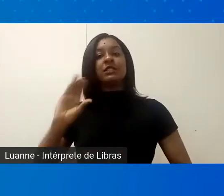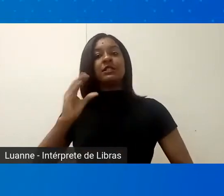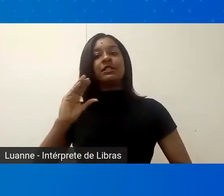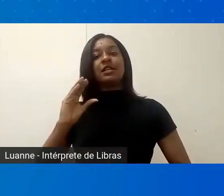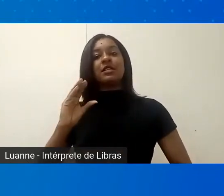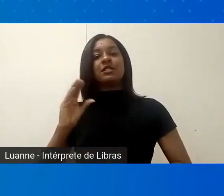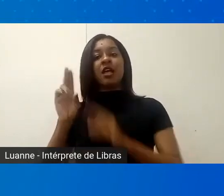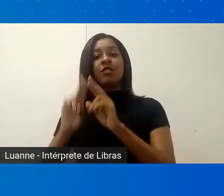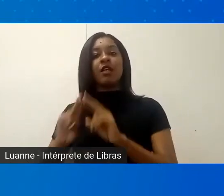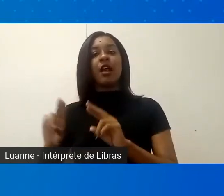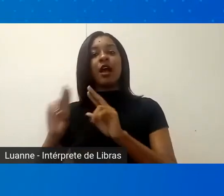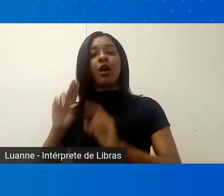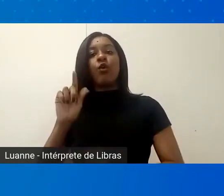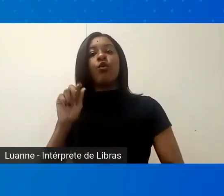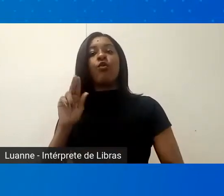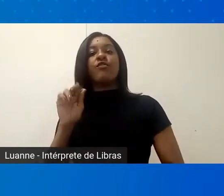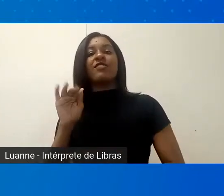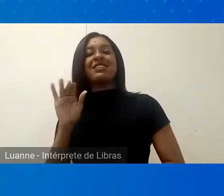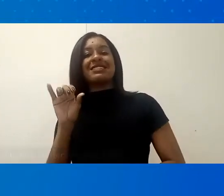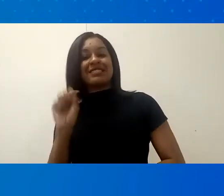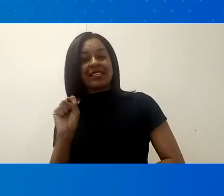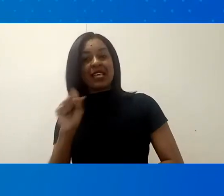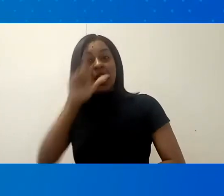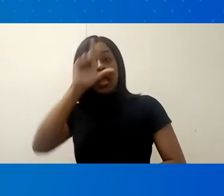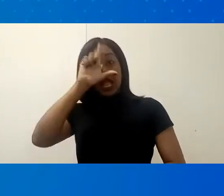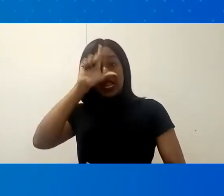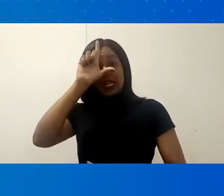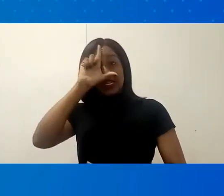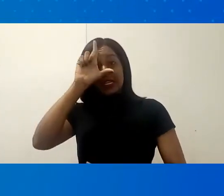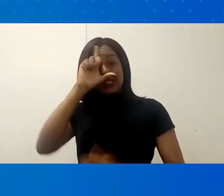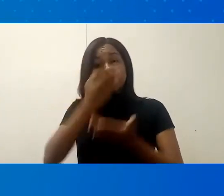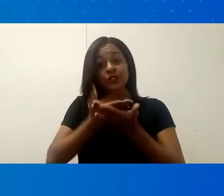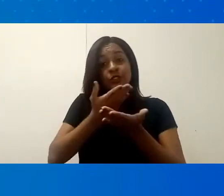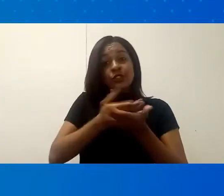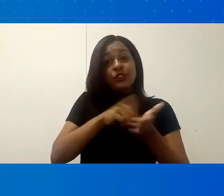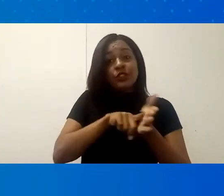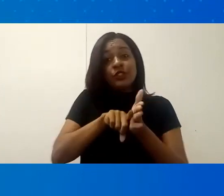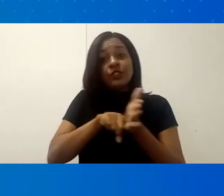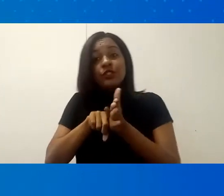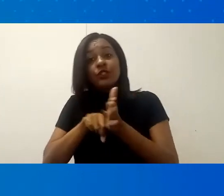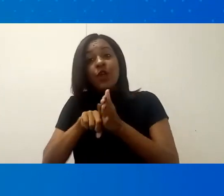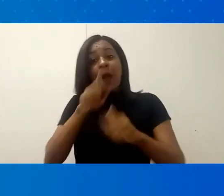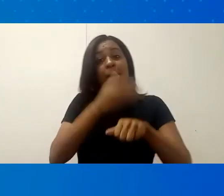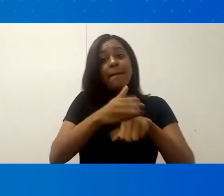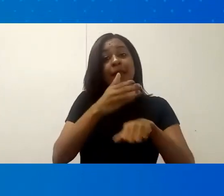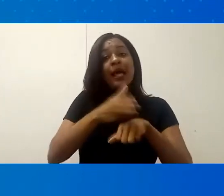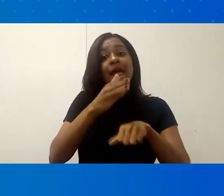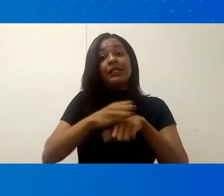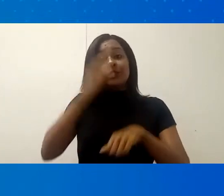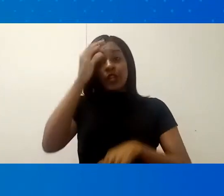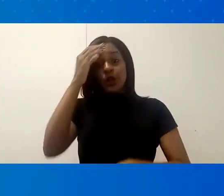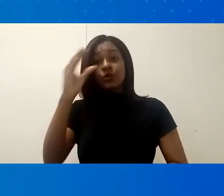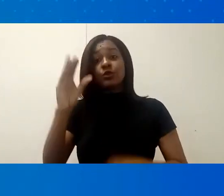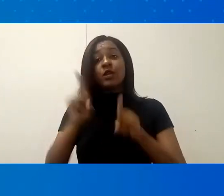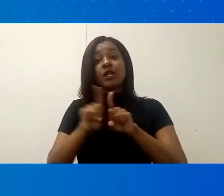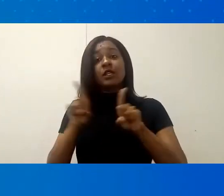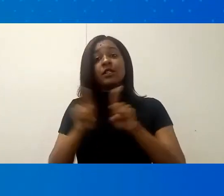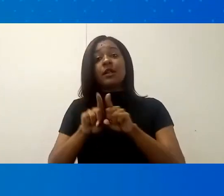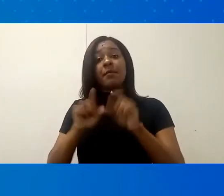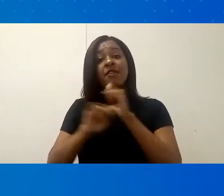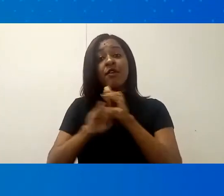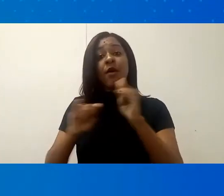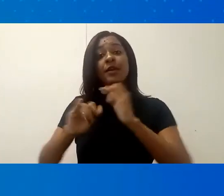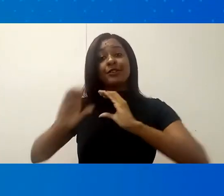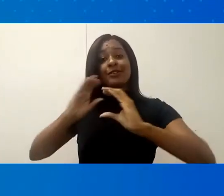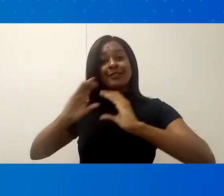de estudos de práticas culturais e tecnologias de informação e comunicação professor Marco muito obrigada pela